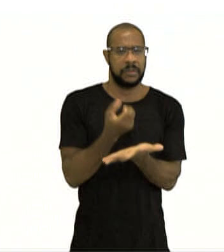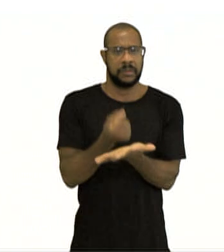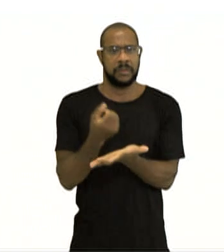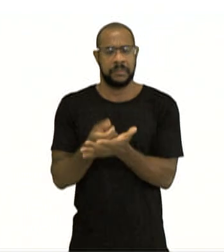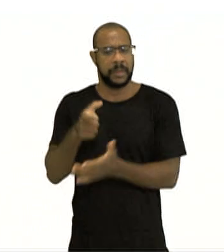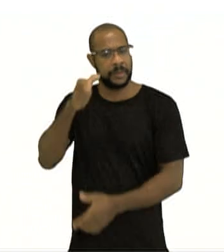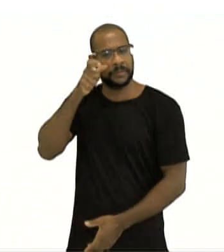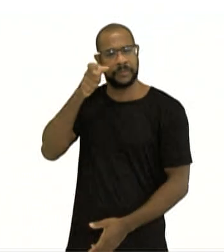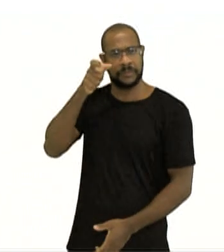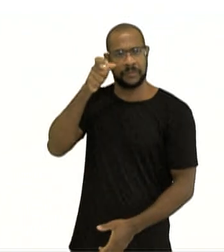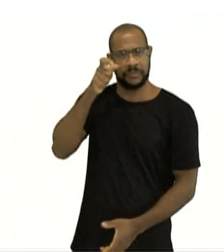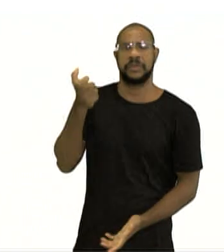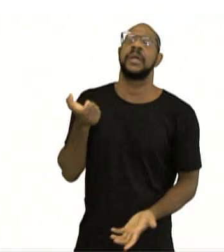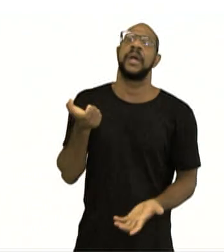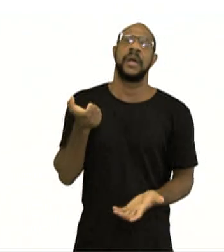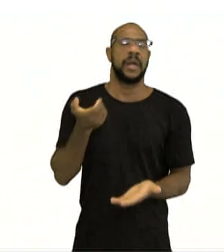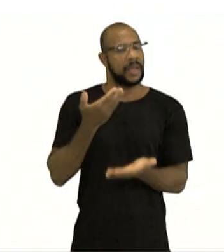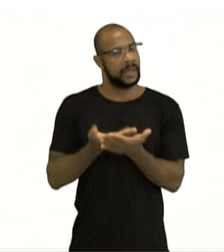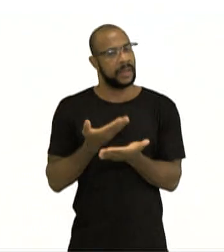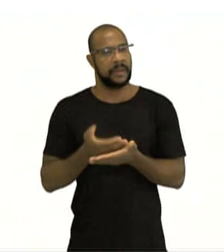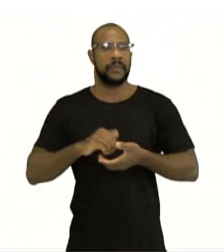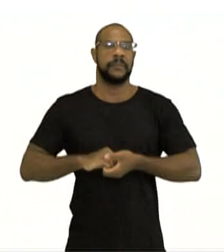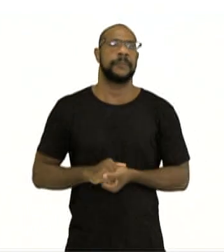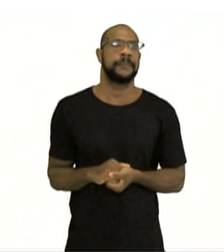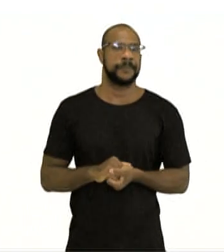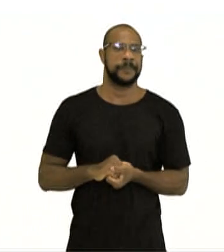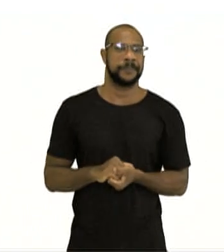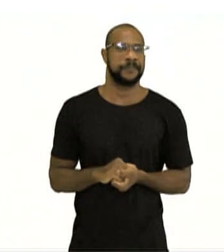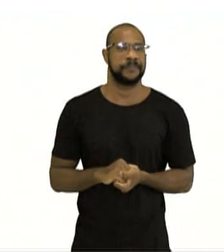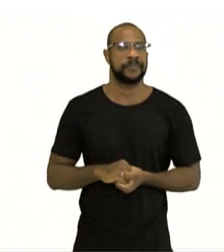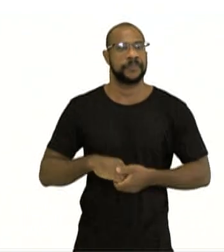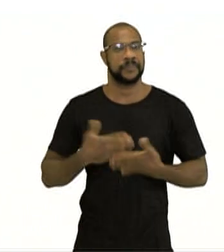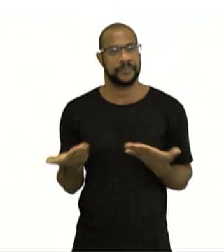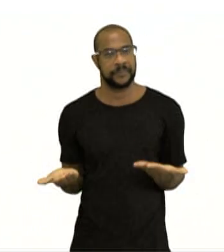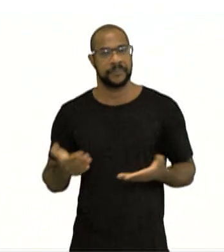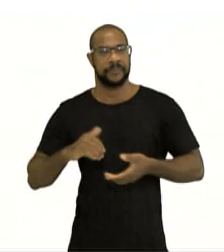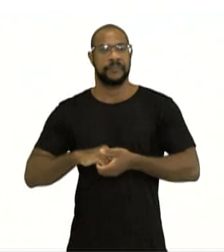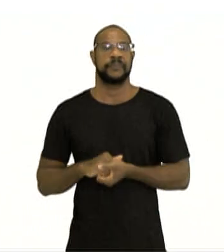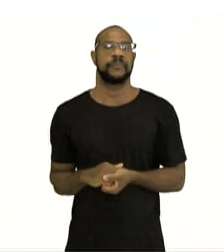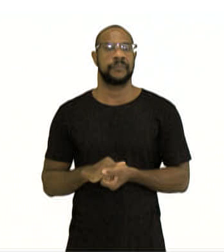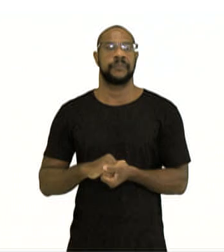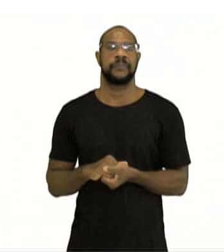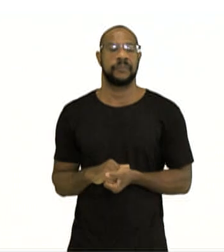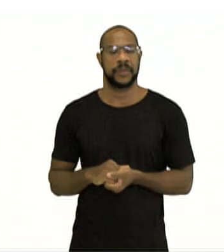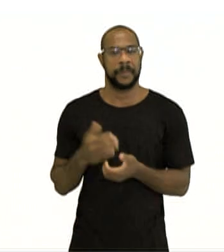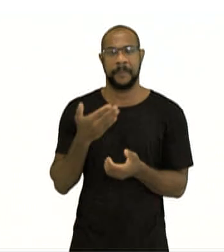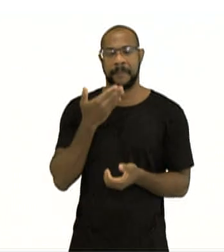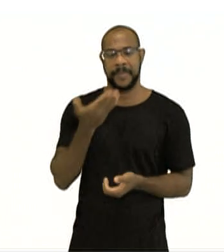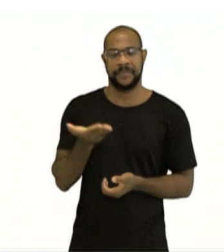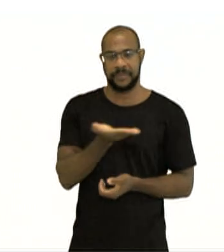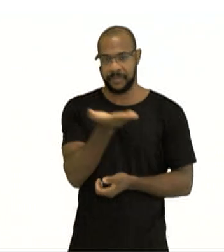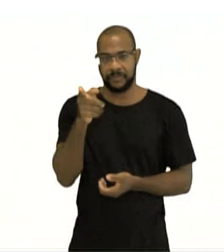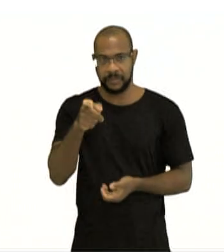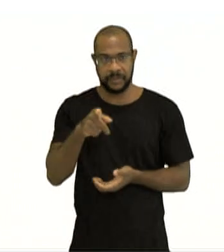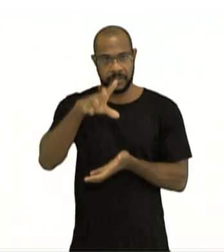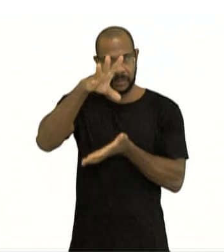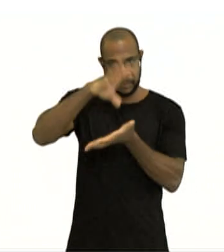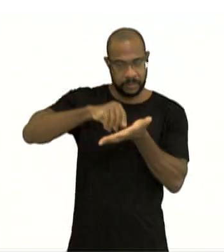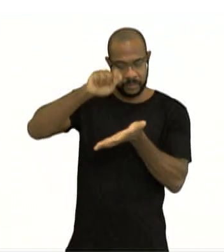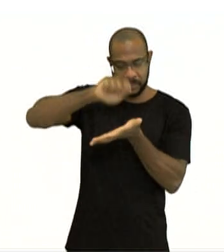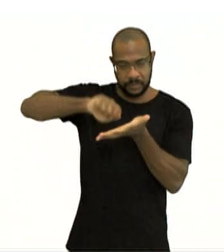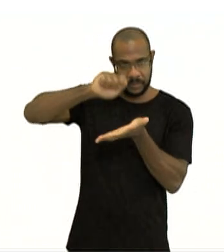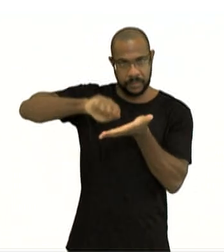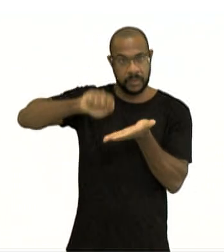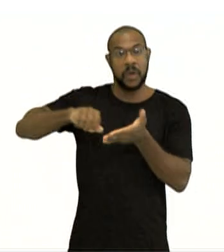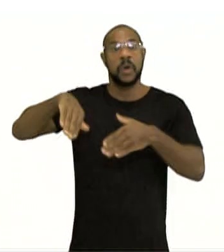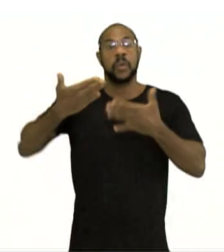assistir às aulas. Então agora, o que eu vou pedir para você? Que você anote